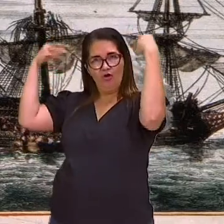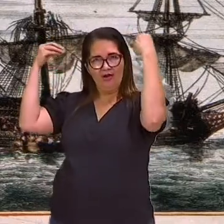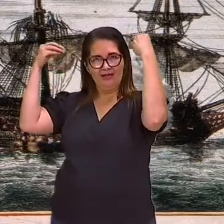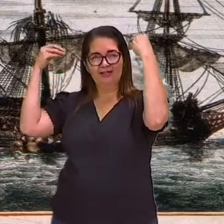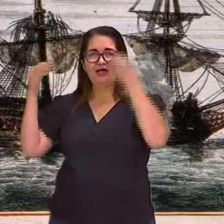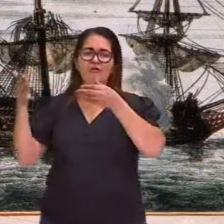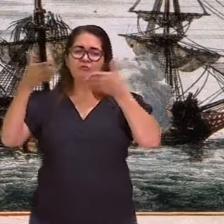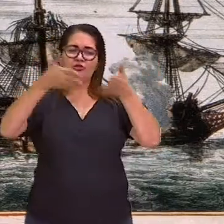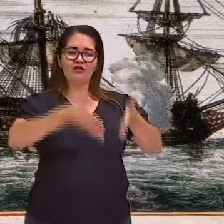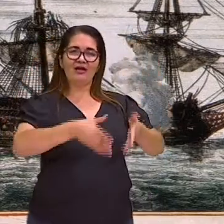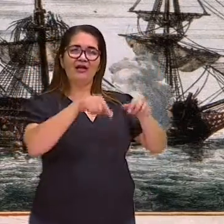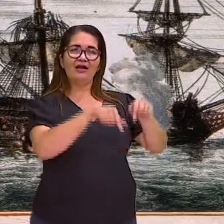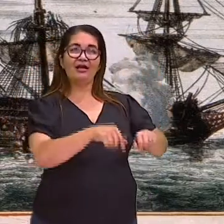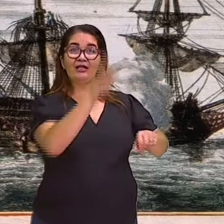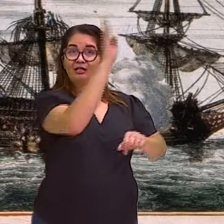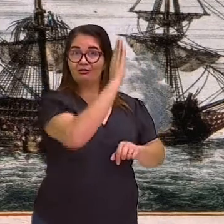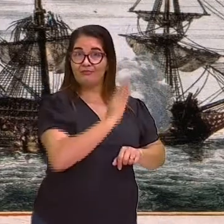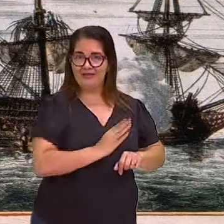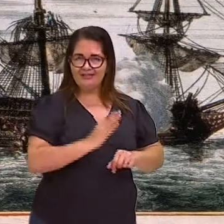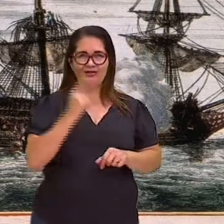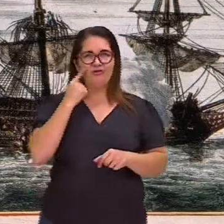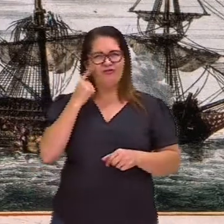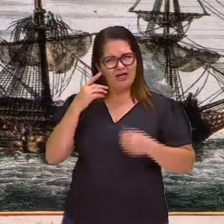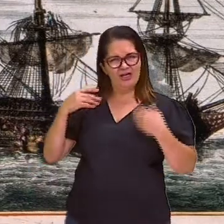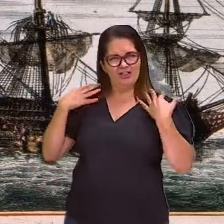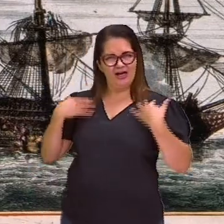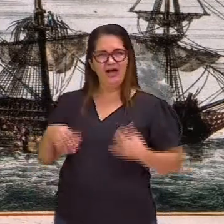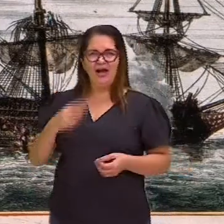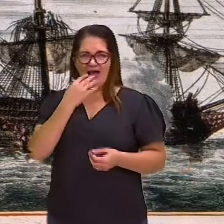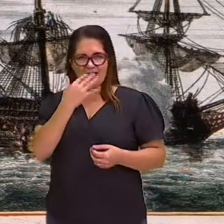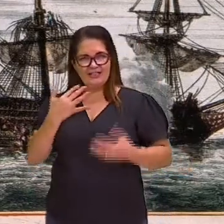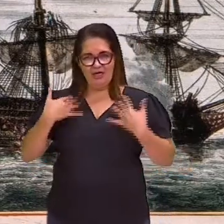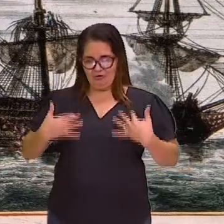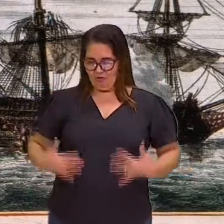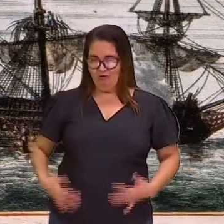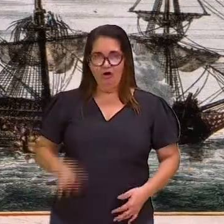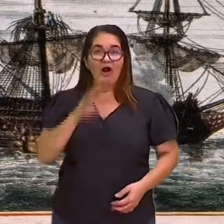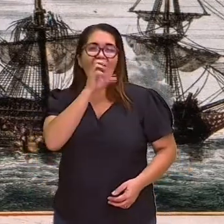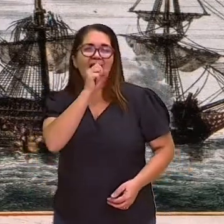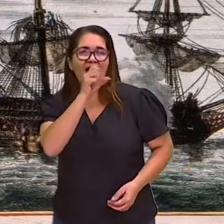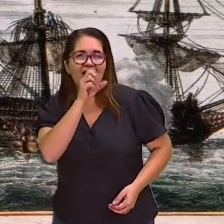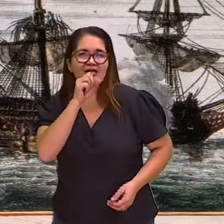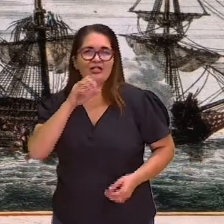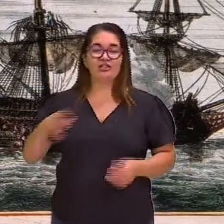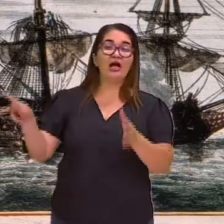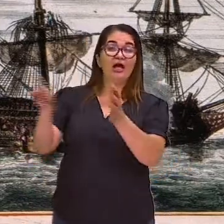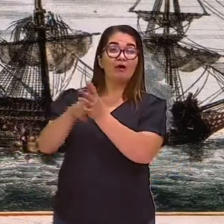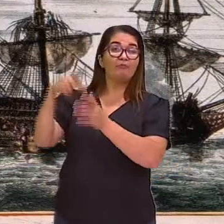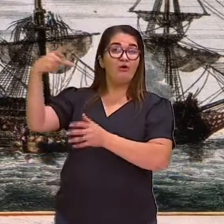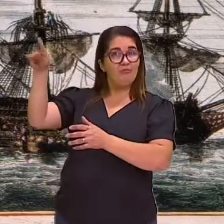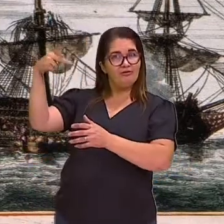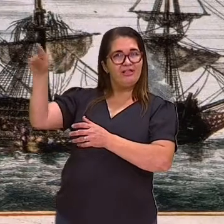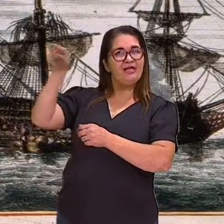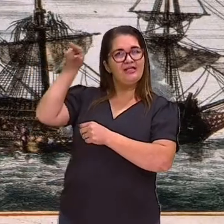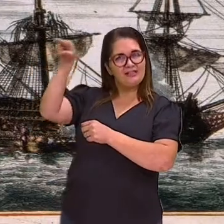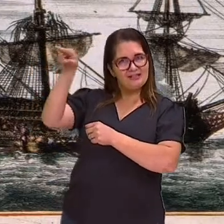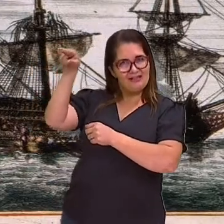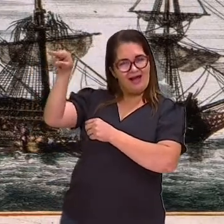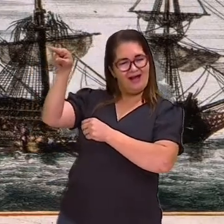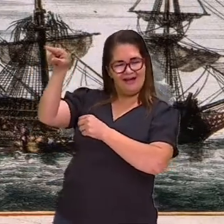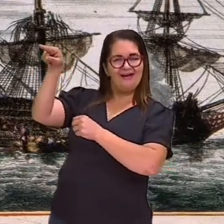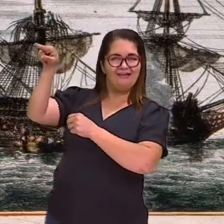aqui é laranja, a cor nacional atual dos holandeses, que são da casa de Oranje Nassau,